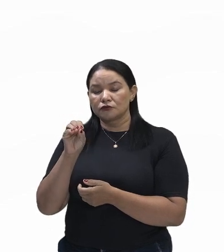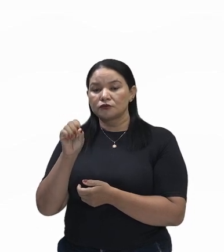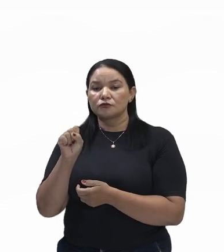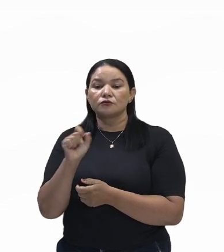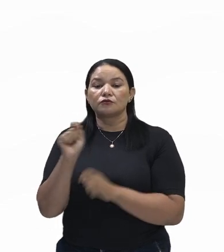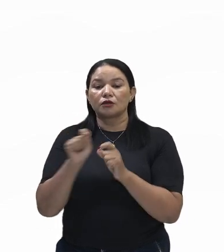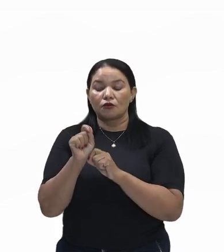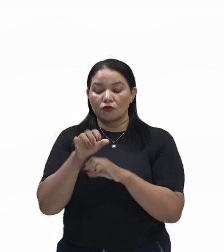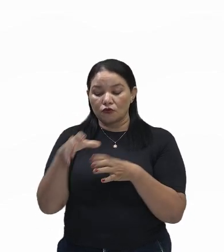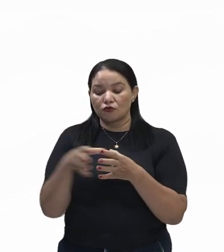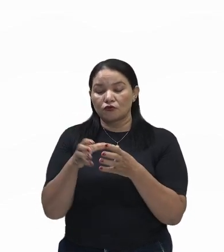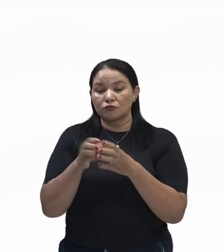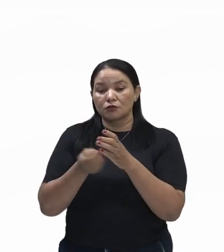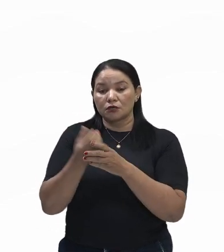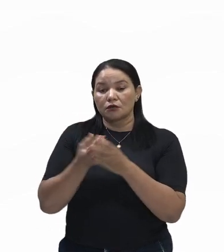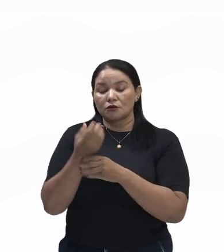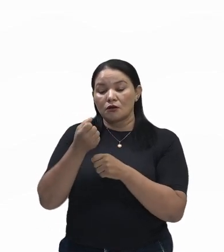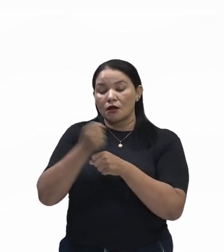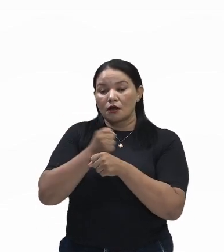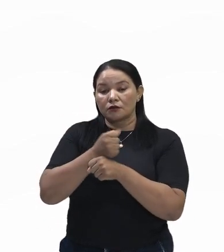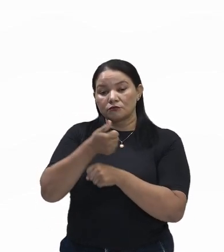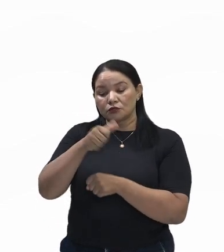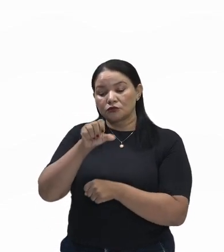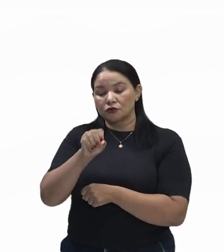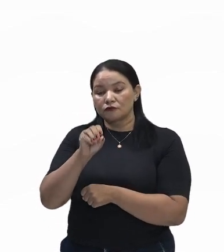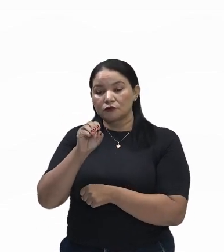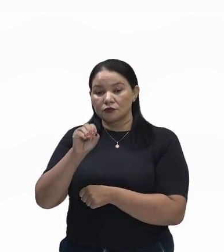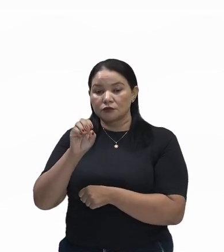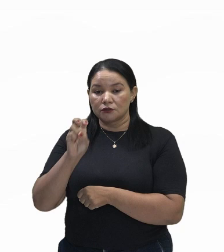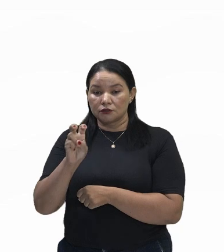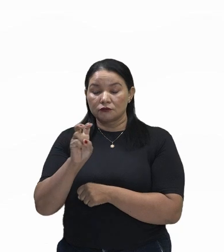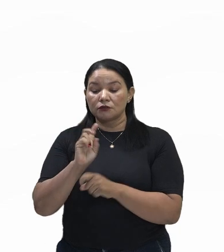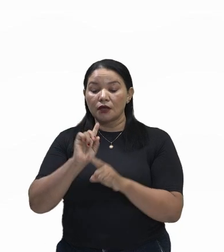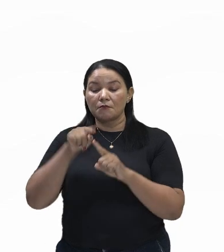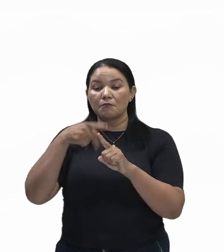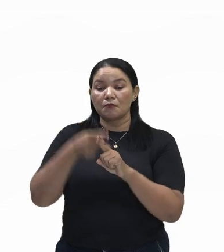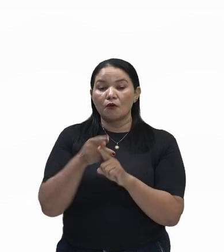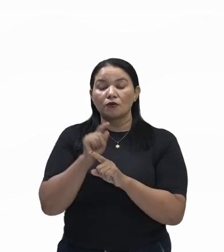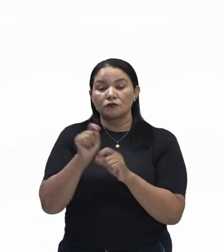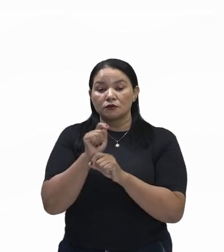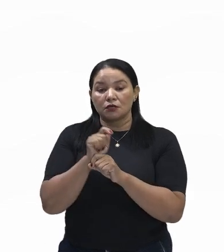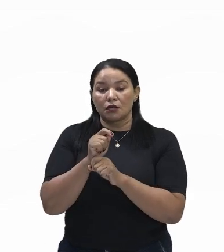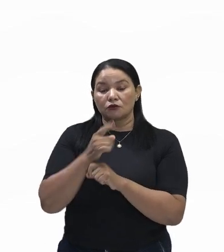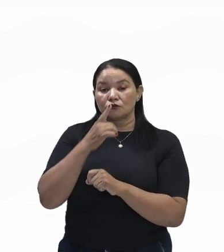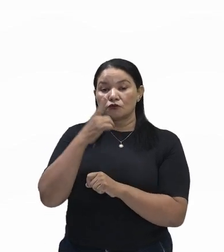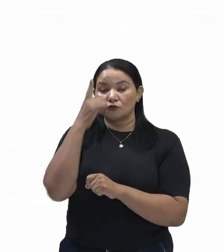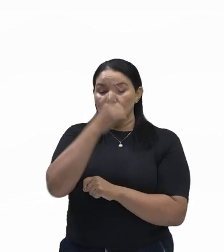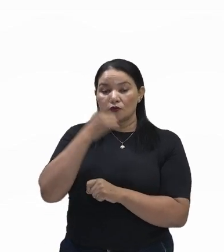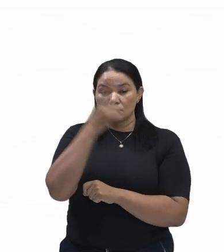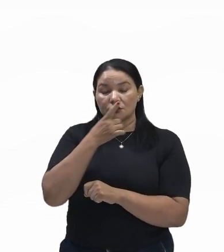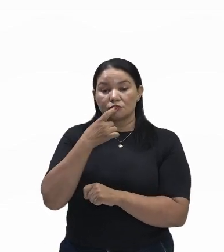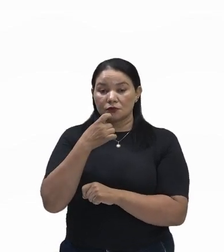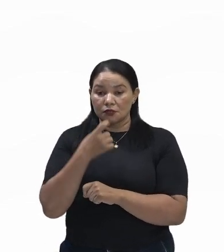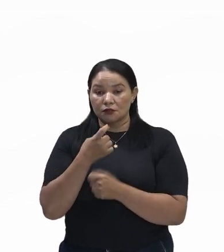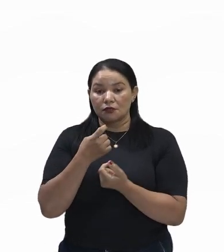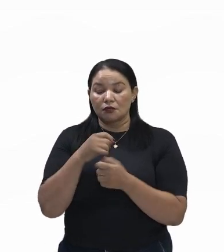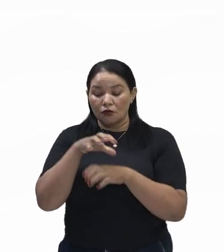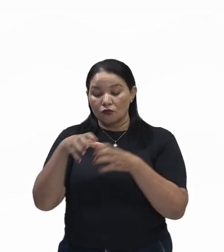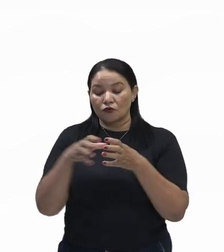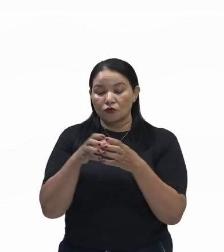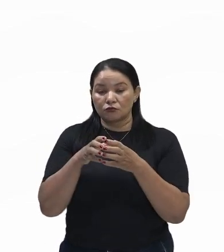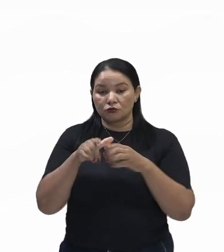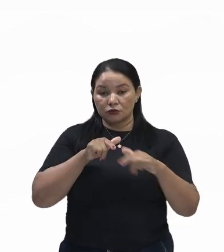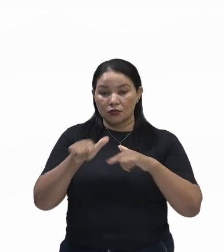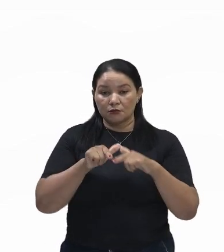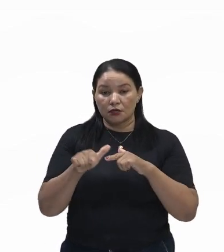em 1905, após o Domingo Sangrento, que eram conselhos dos trabalhadores, e são os